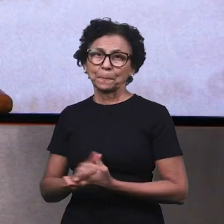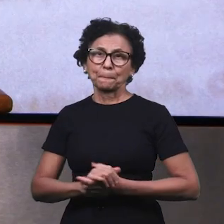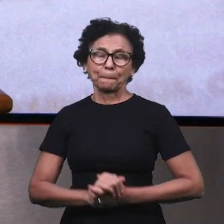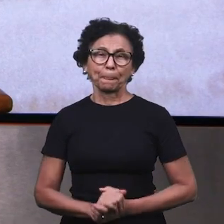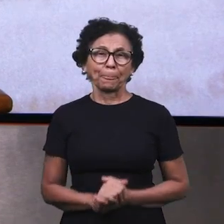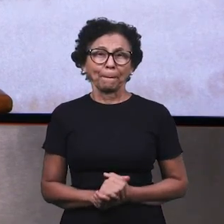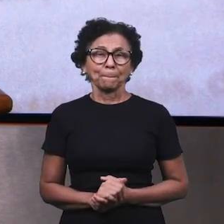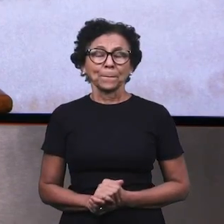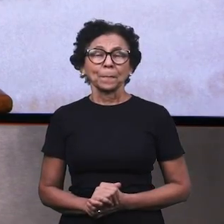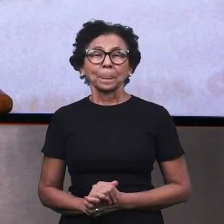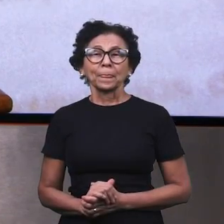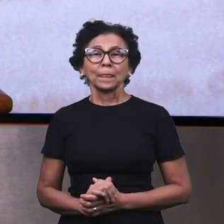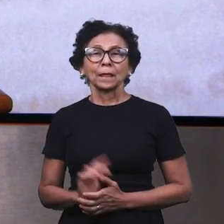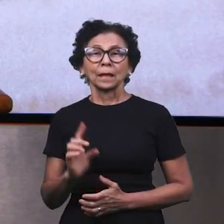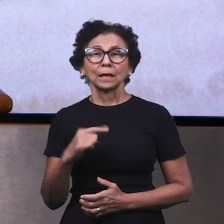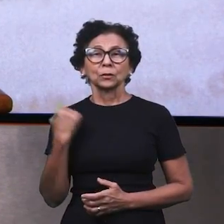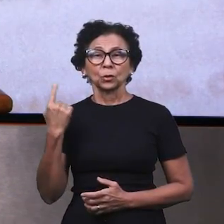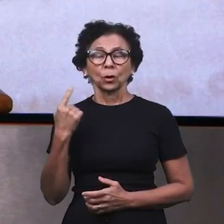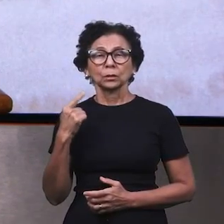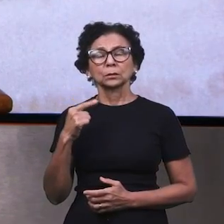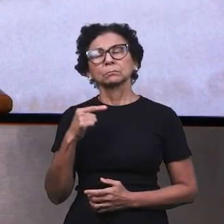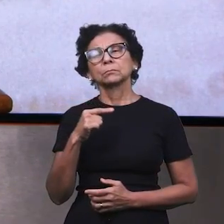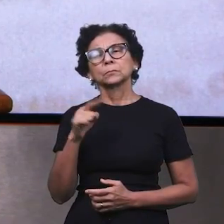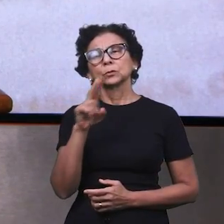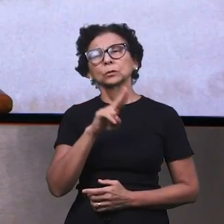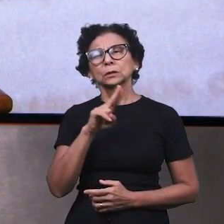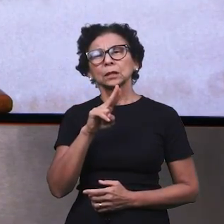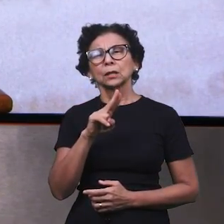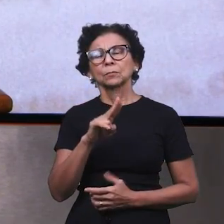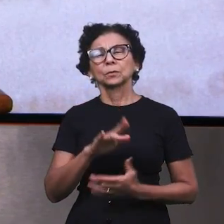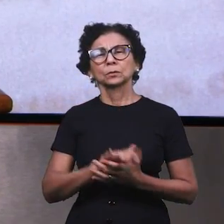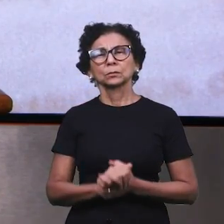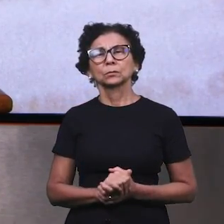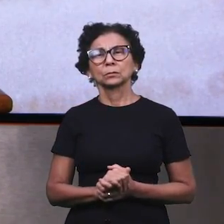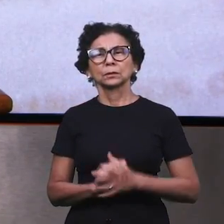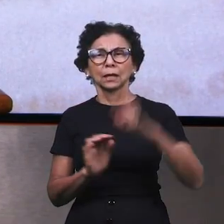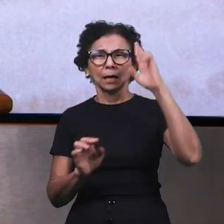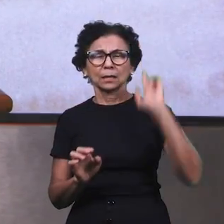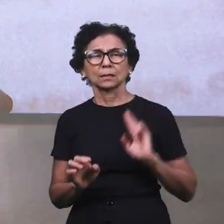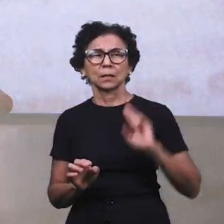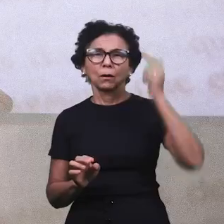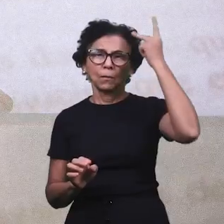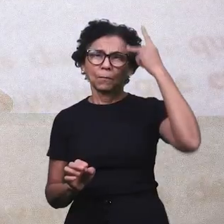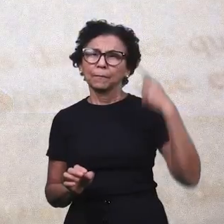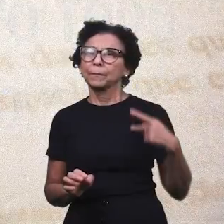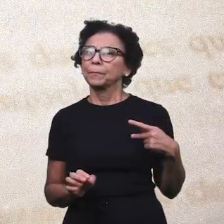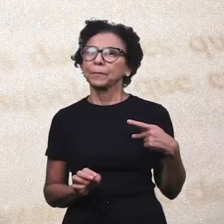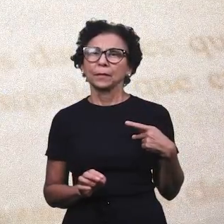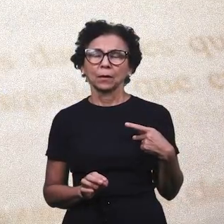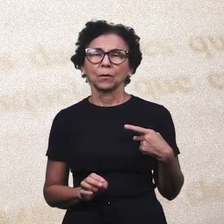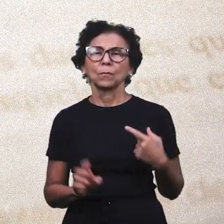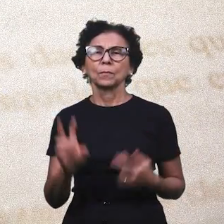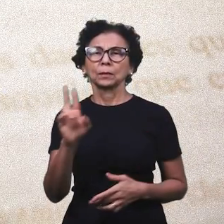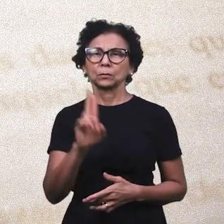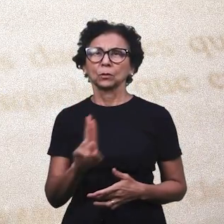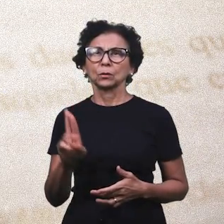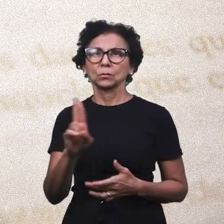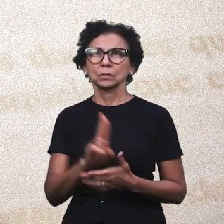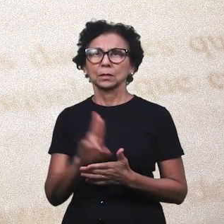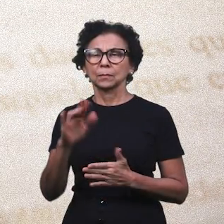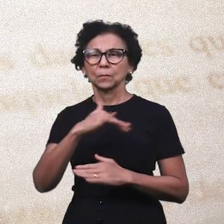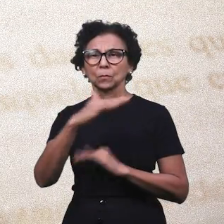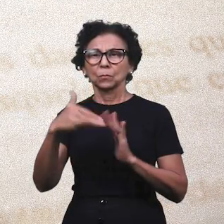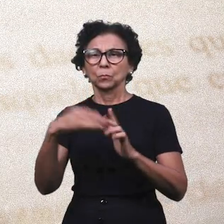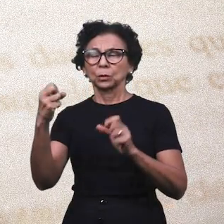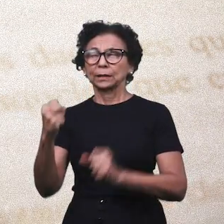nossa milícia não são carnais, mas sim poderosas em Deus para a destruição das